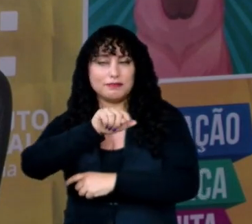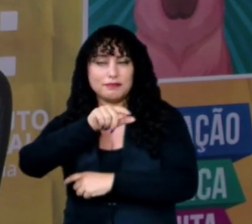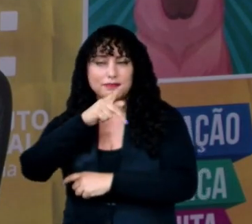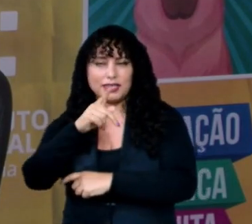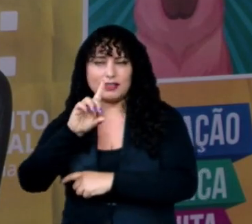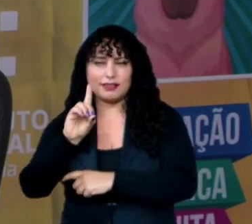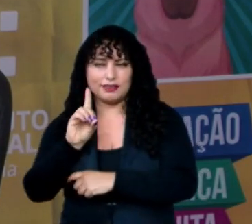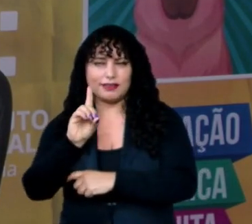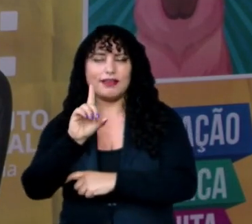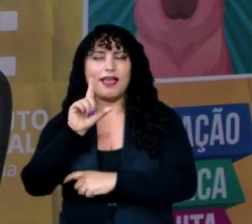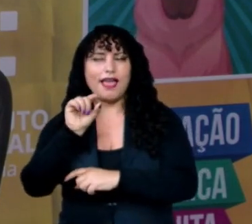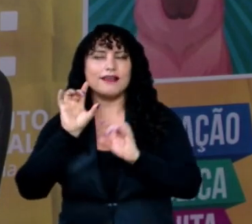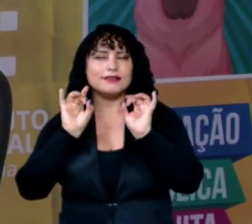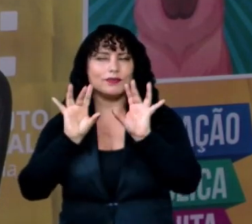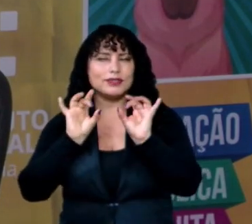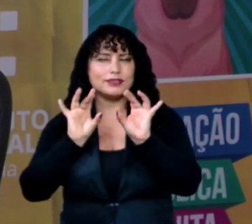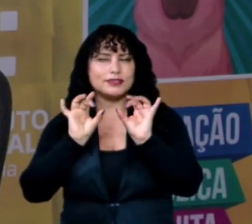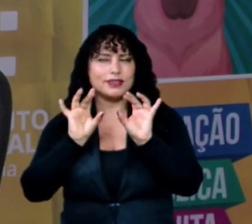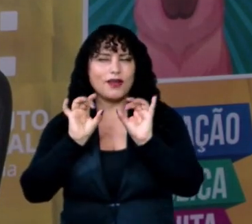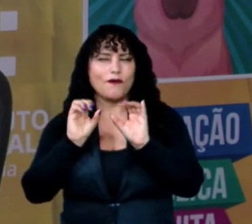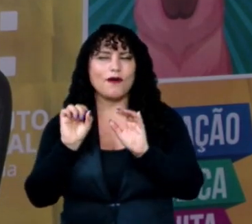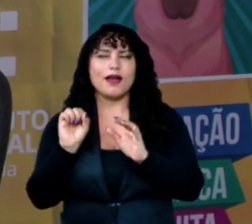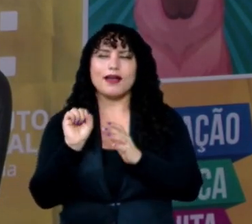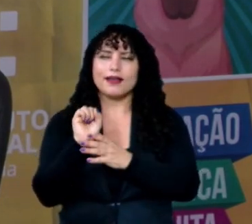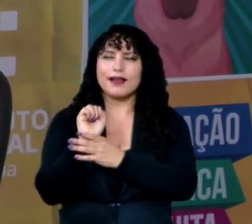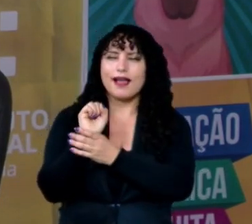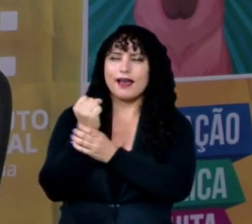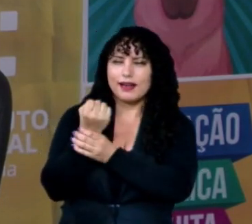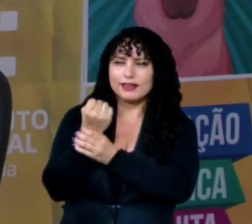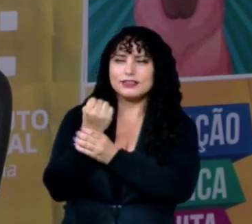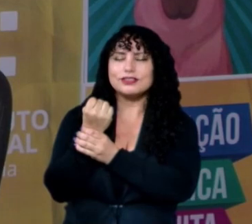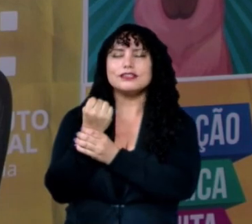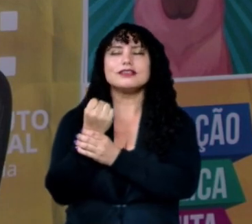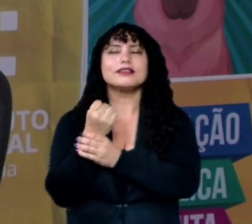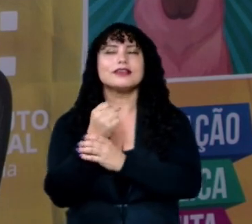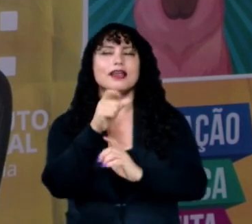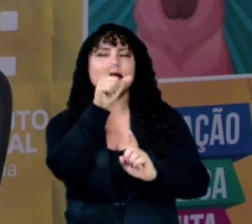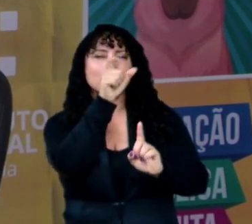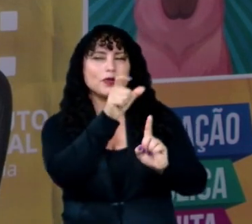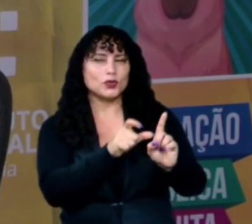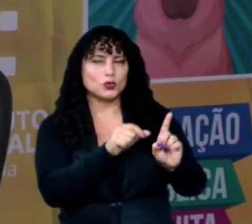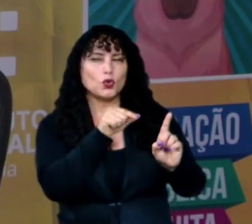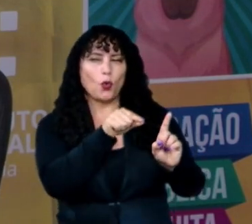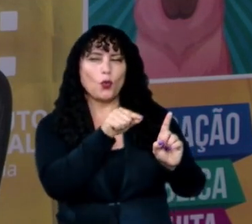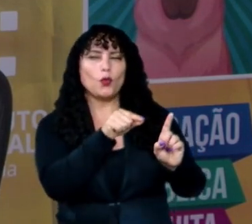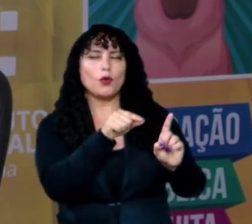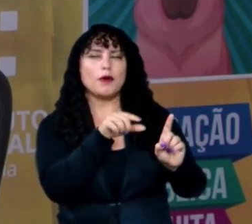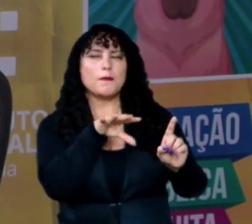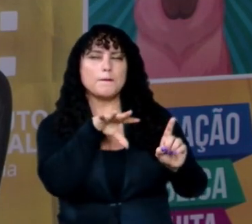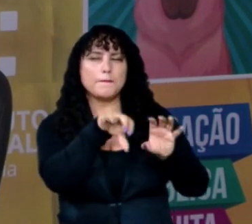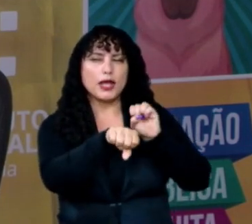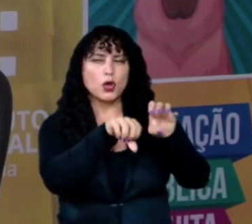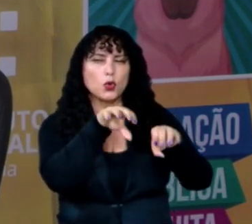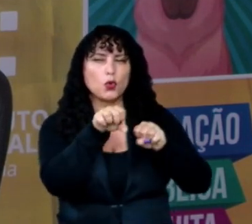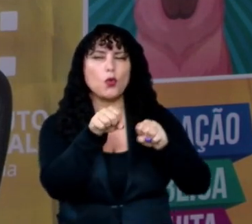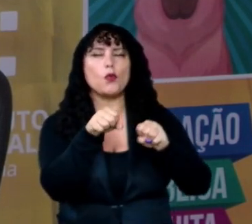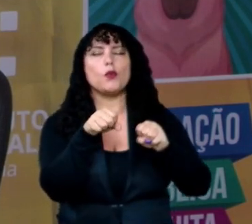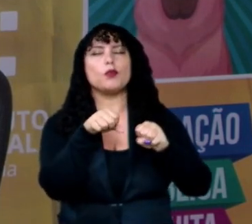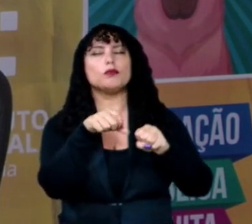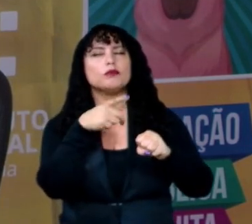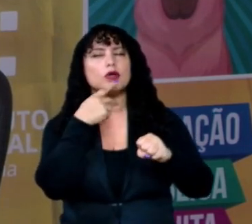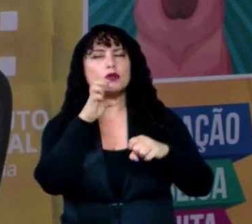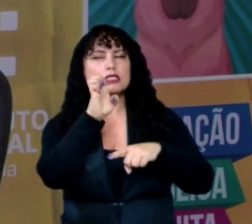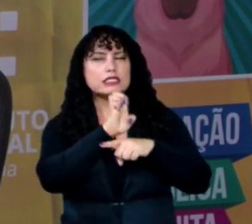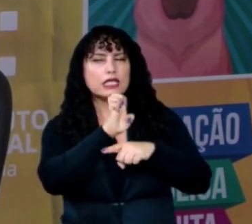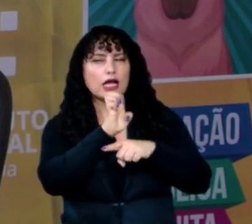em especial, é garantir que que o dado cidadão coletado, tanto pelo Estado